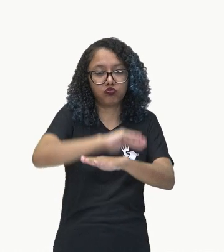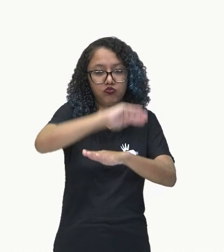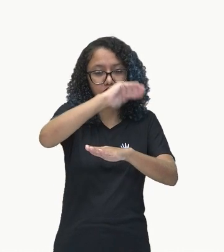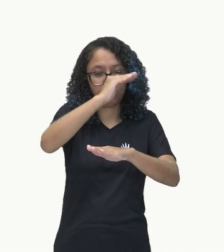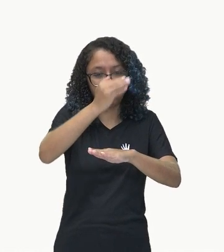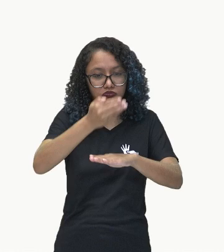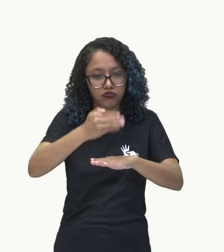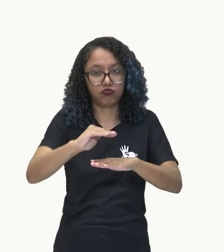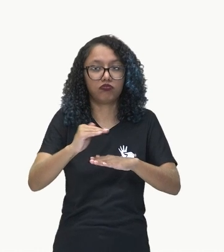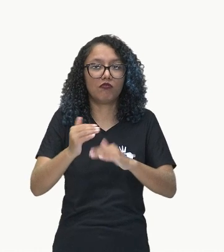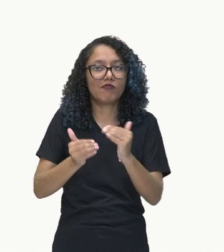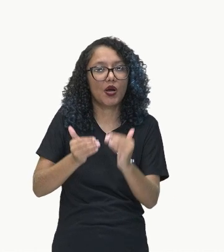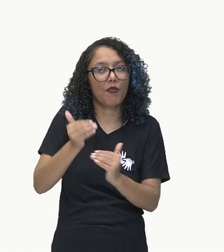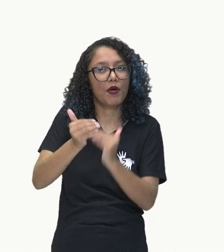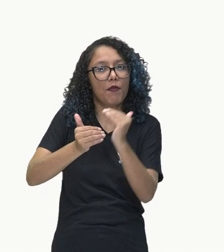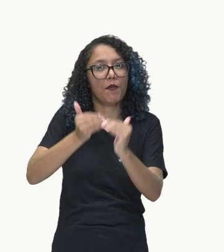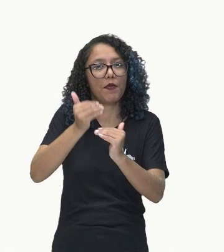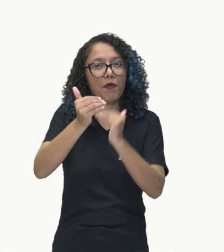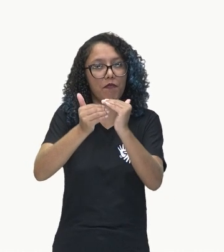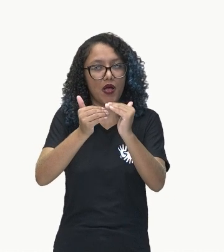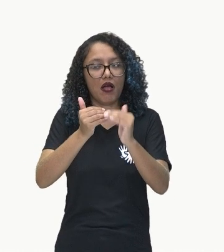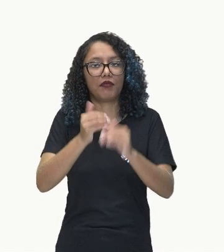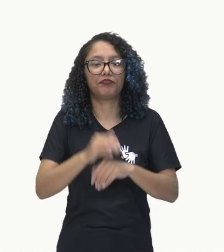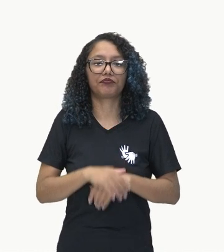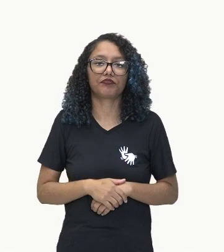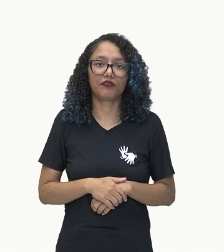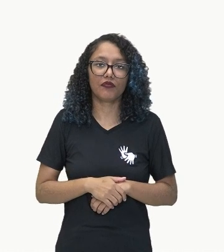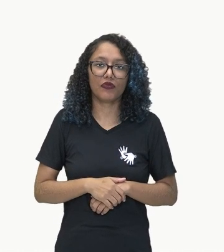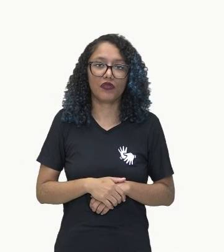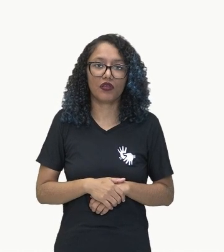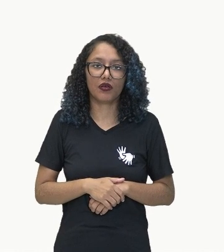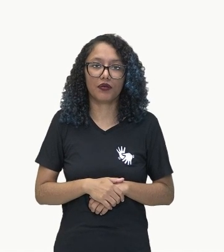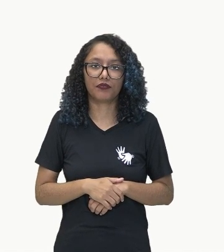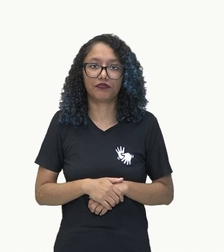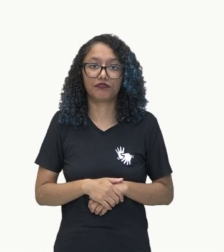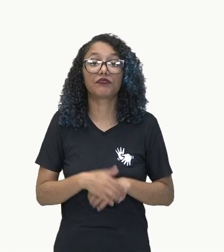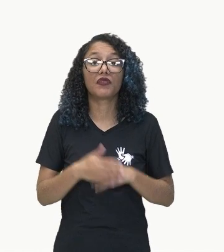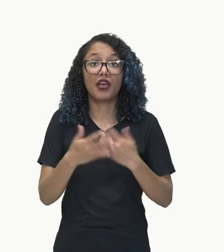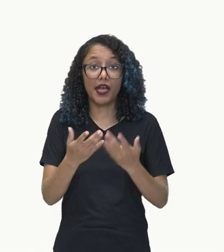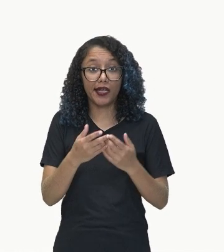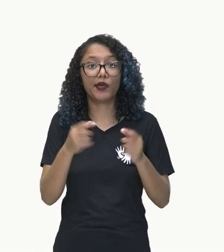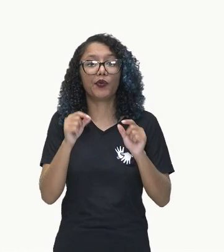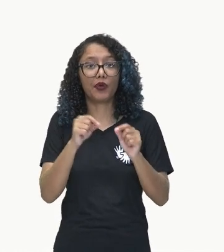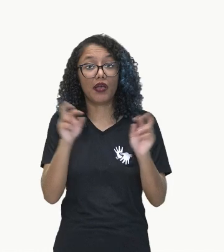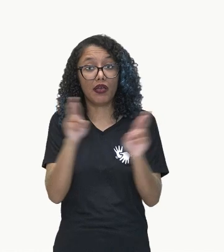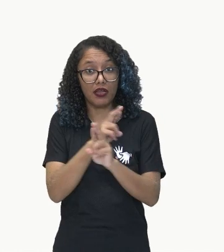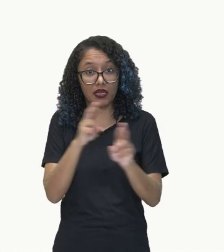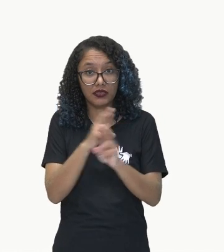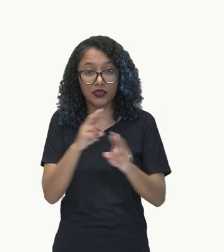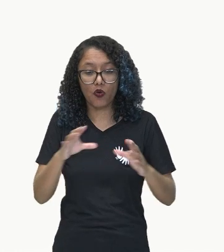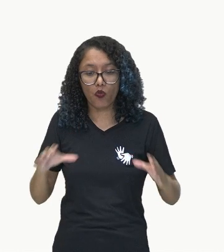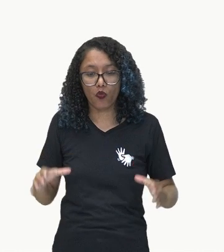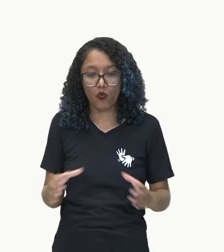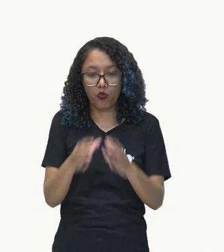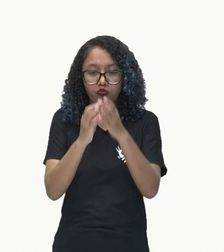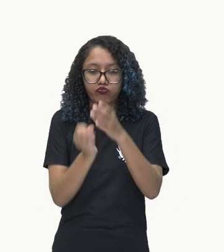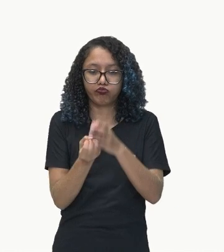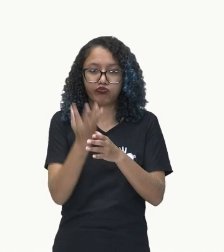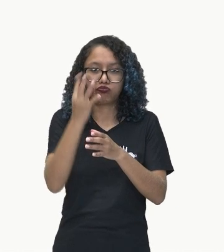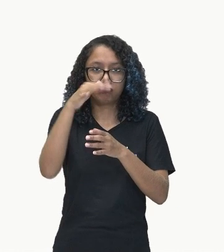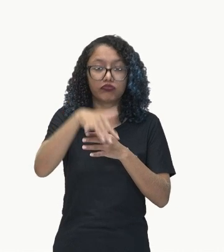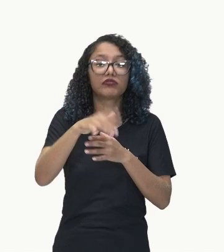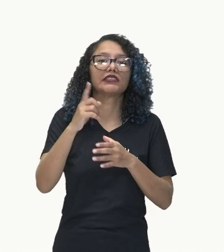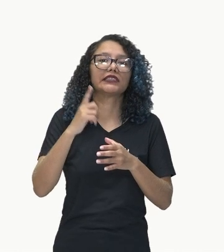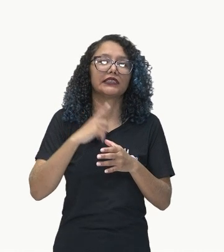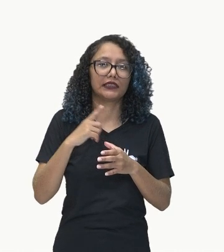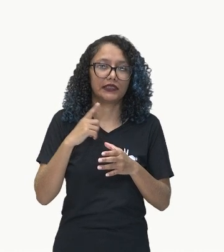montanhas. E isso vai estar ligado principalmente aí por conta de atividades vulcânicas. E um relevo na